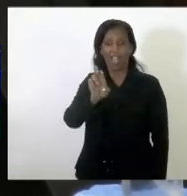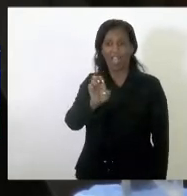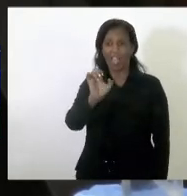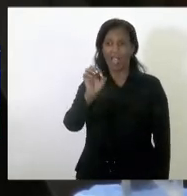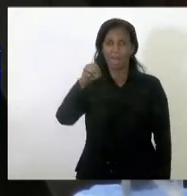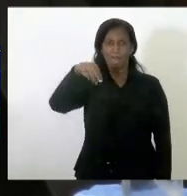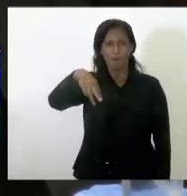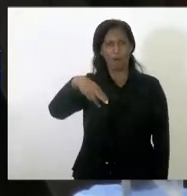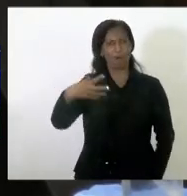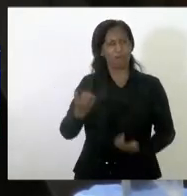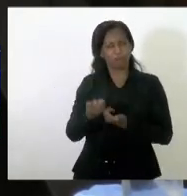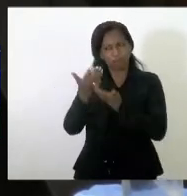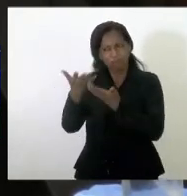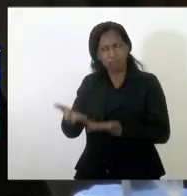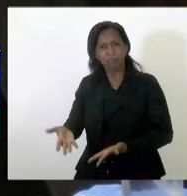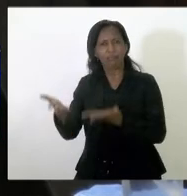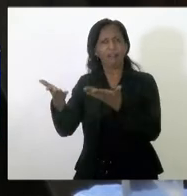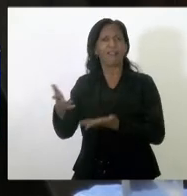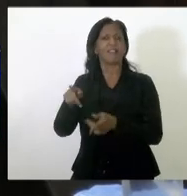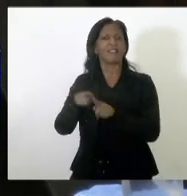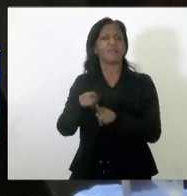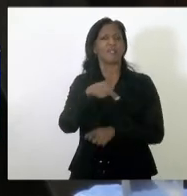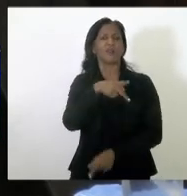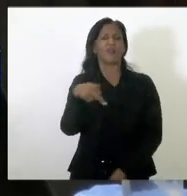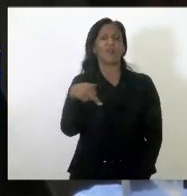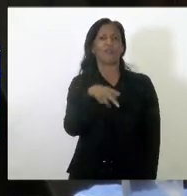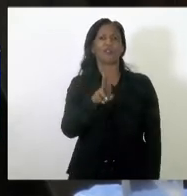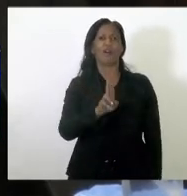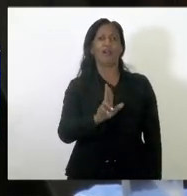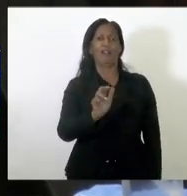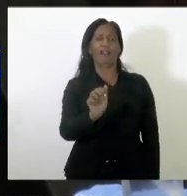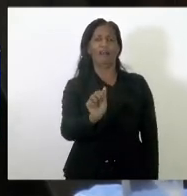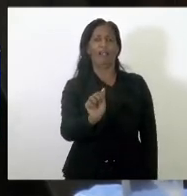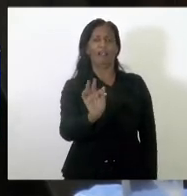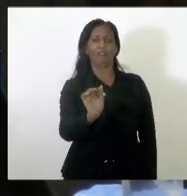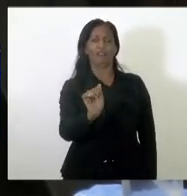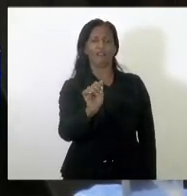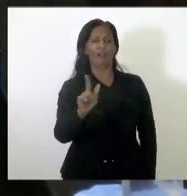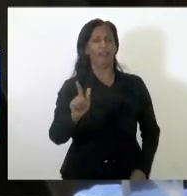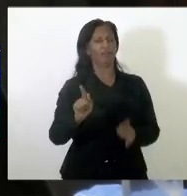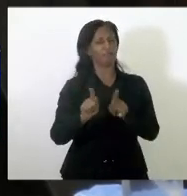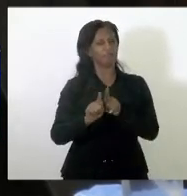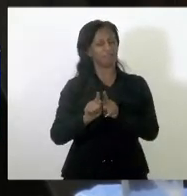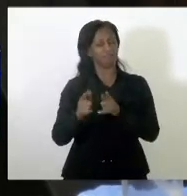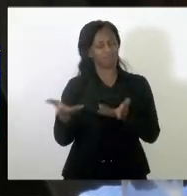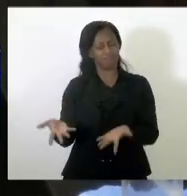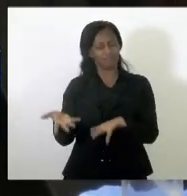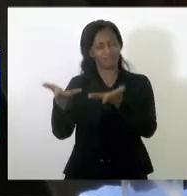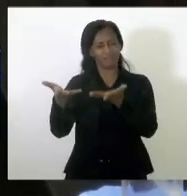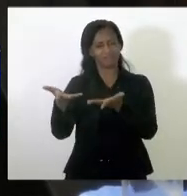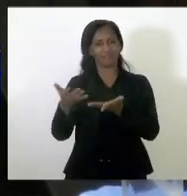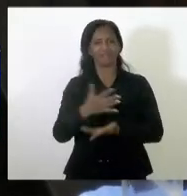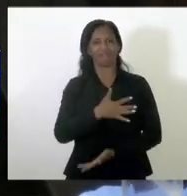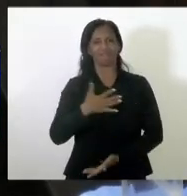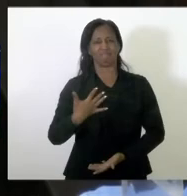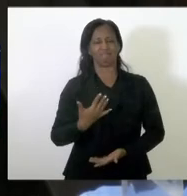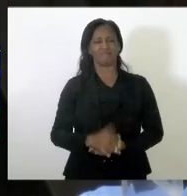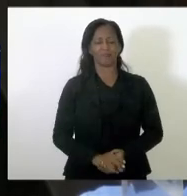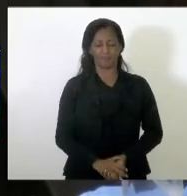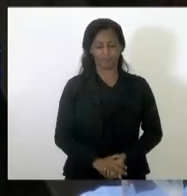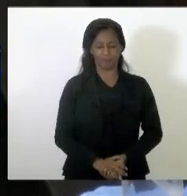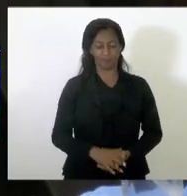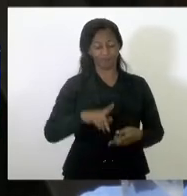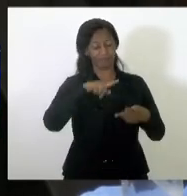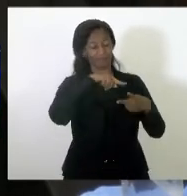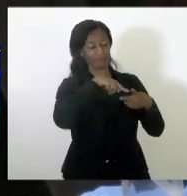justa, e também ao professor Rafael Almada, pela comenda que recebeu hoje do Parlamento Municipal da capital. Feitas